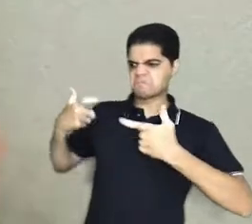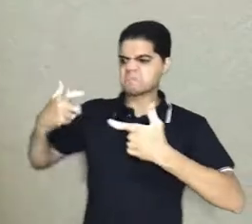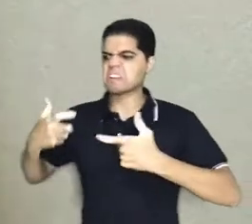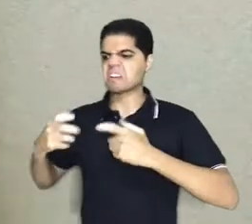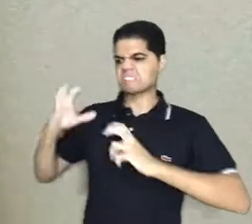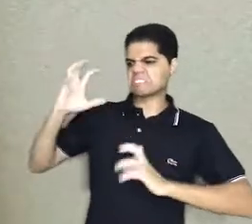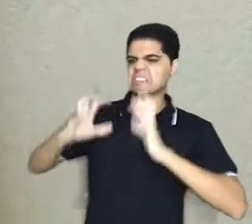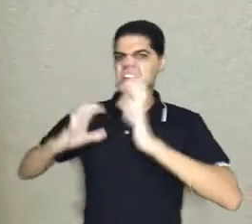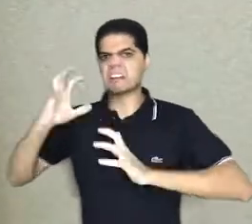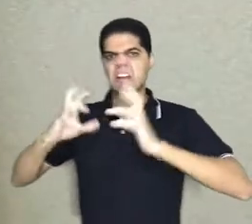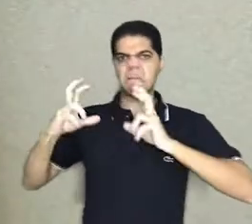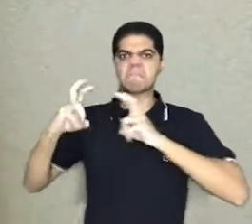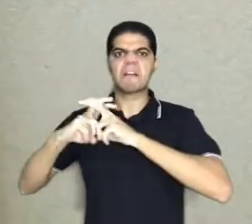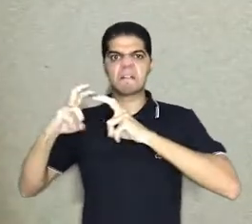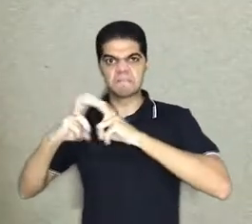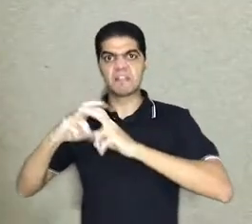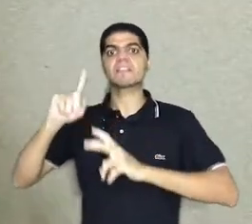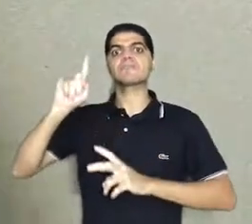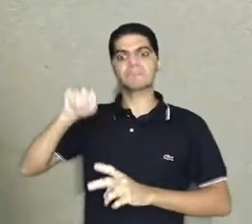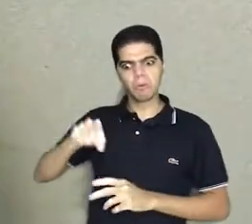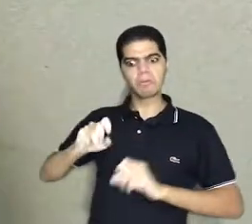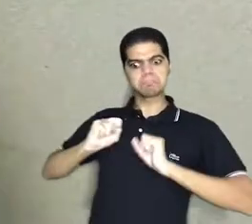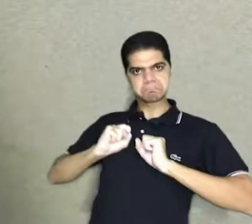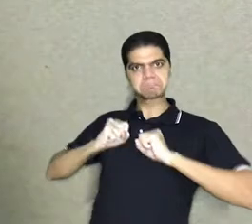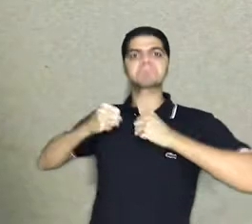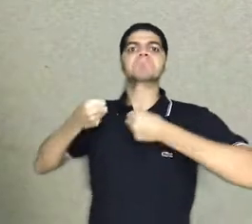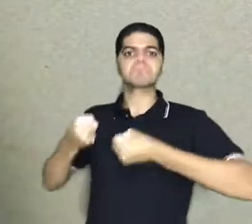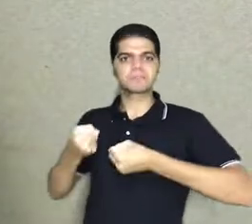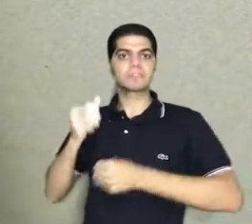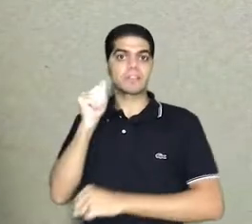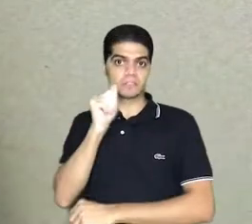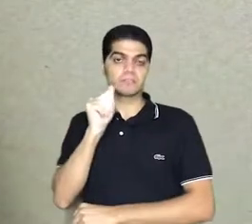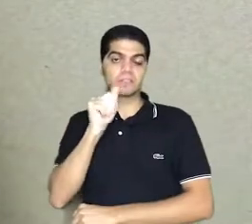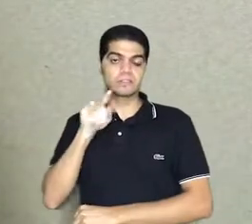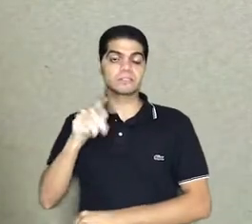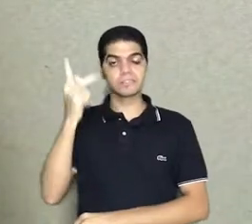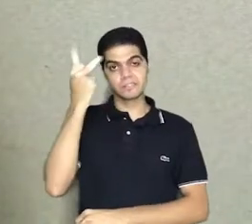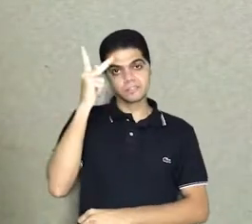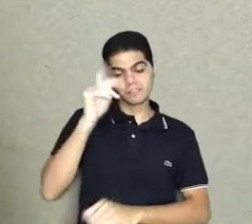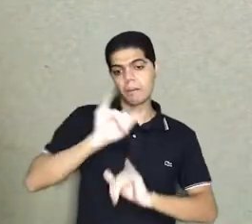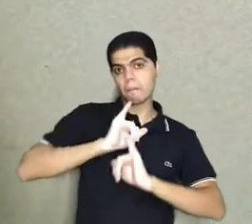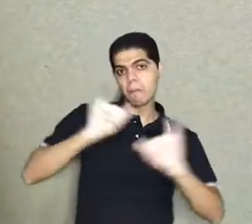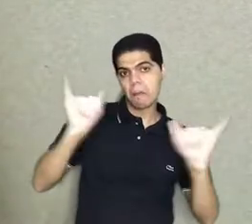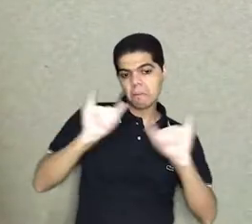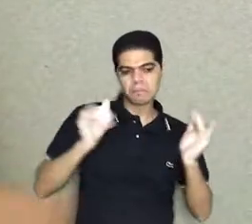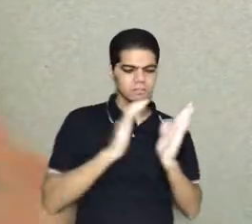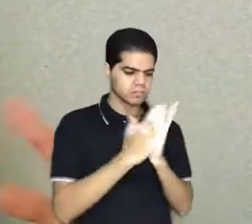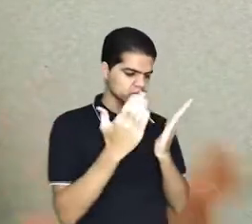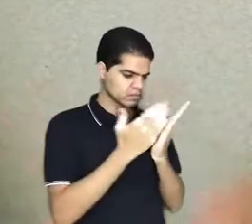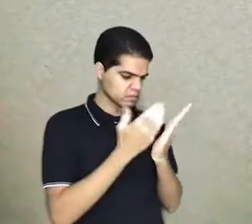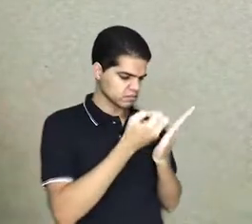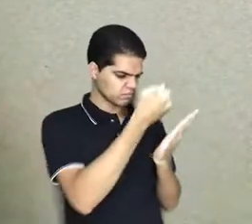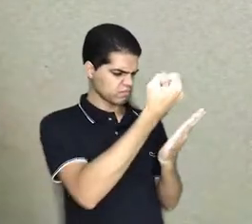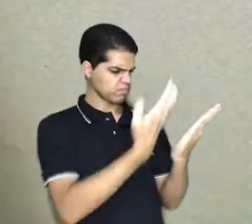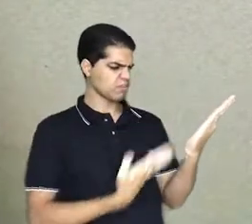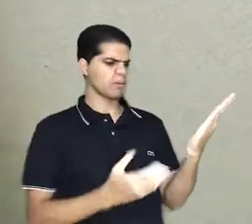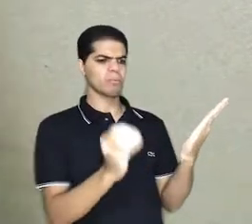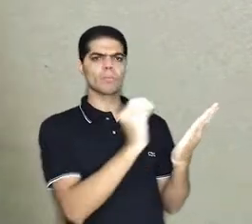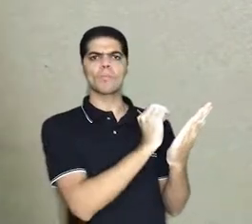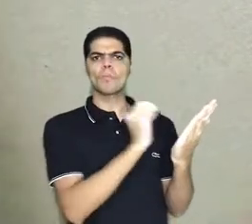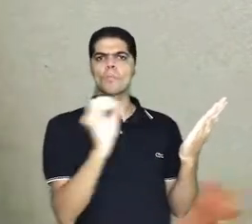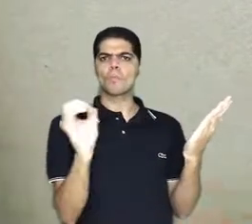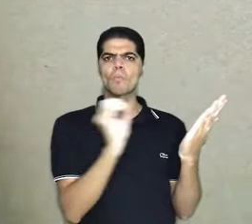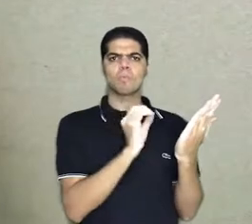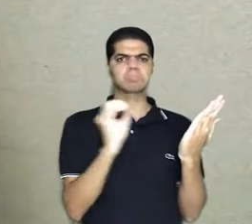foram ativas nesse enfrentamento. A história dessas mulheres não é contada nos livros, não é repassada na nossa história